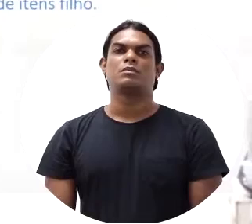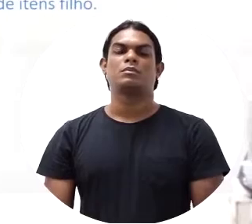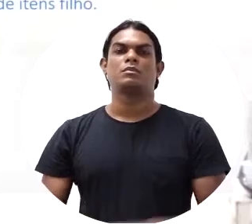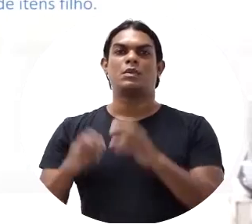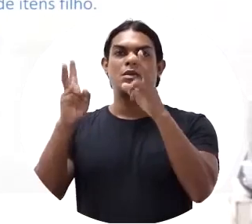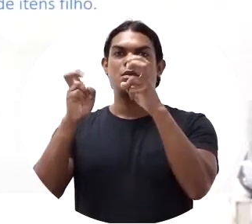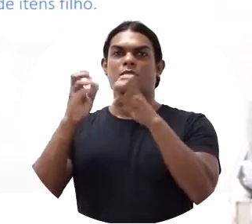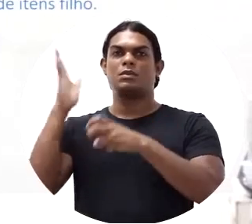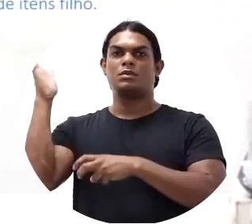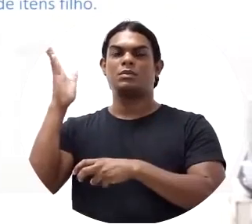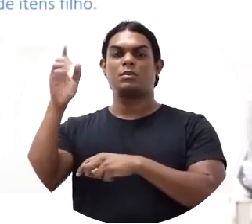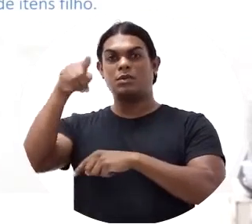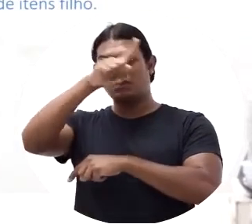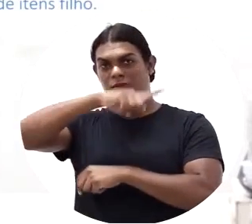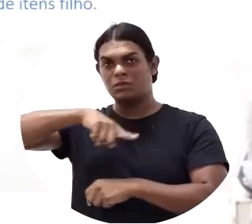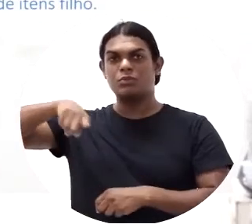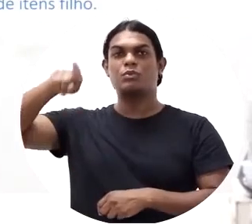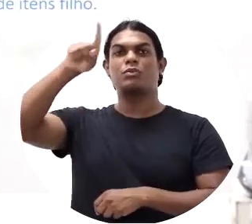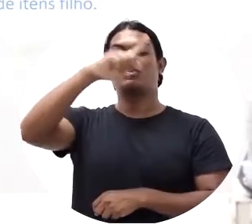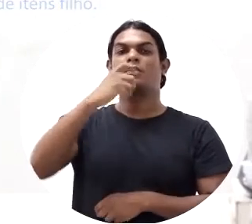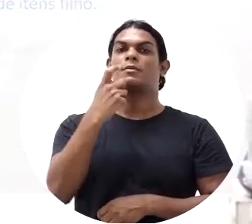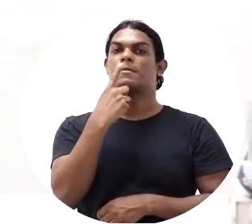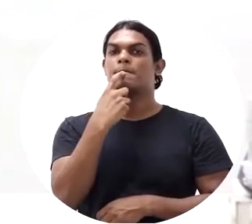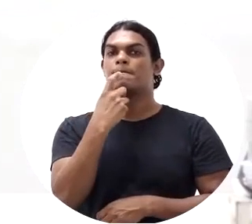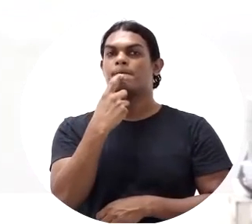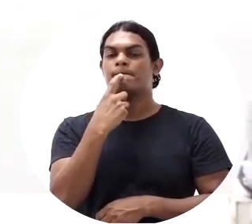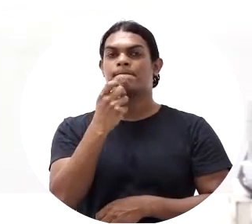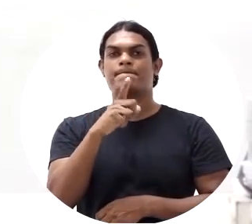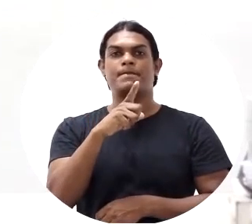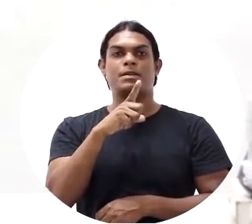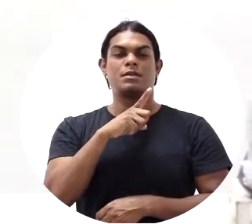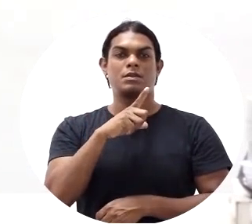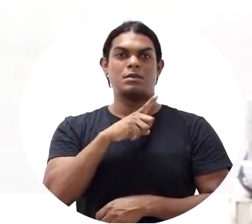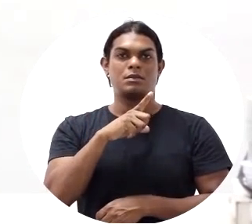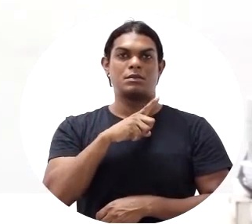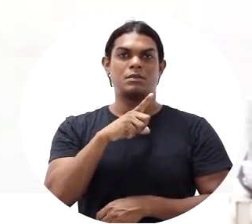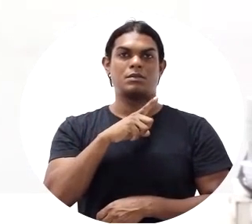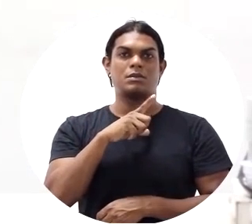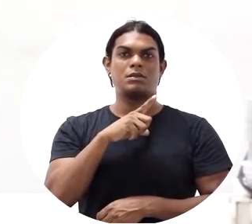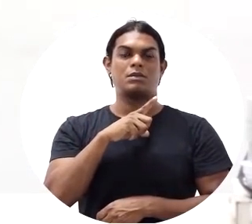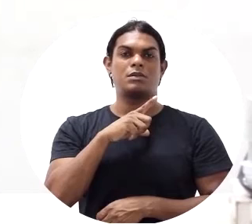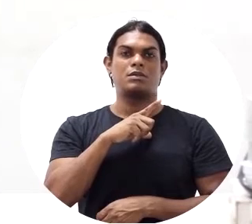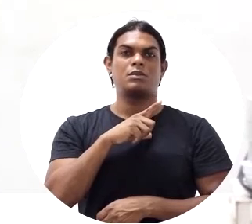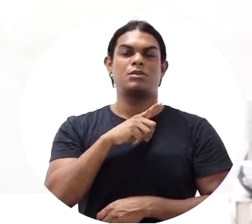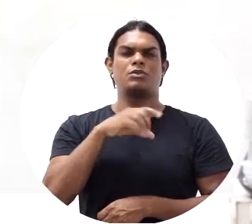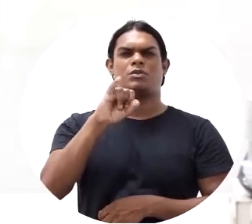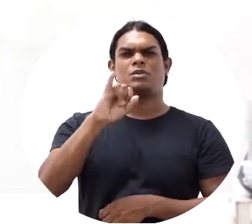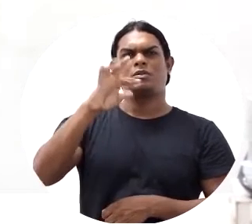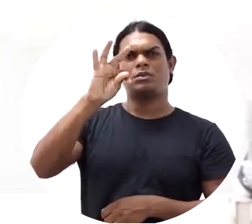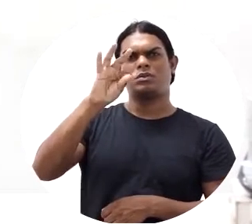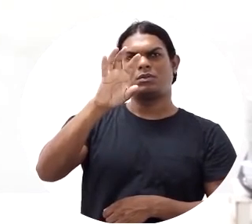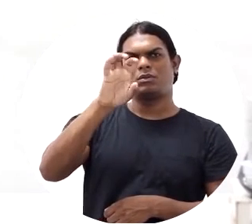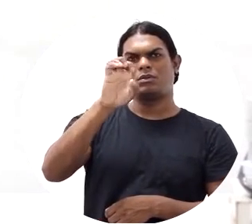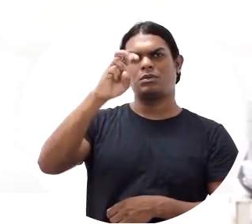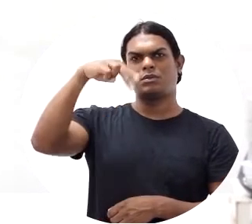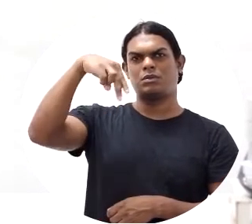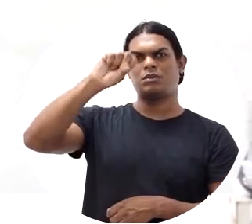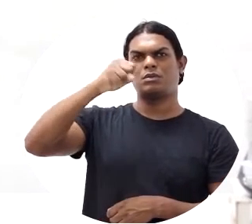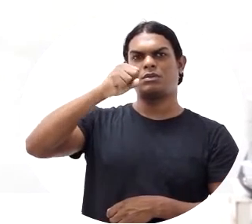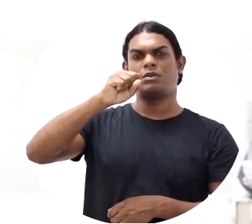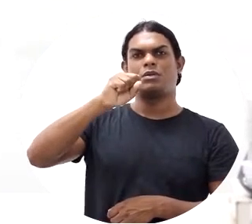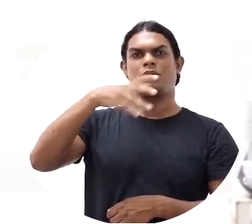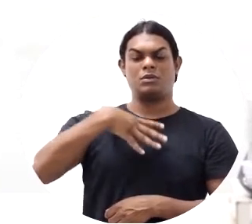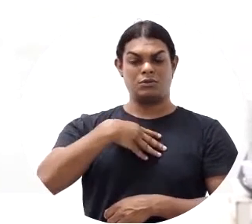Então, observe aí que, circulado de vermelho, eu tenho os insumos, que são considerados os itens filho, e tenho